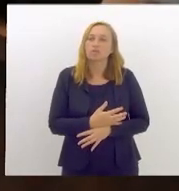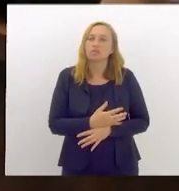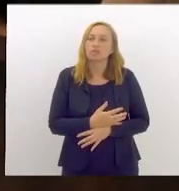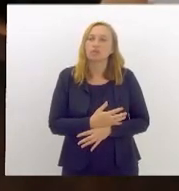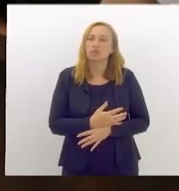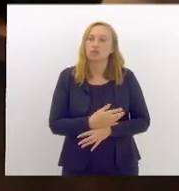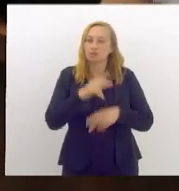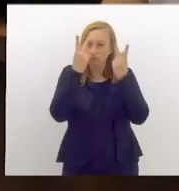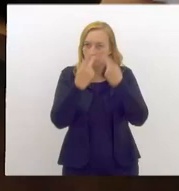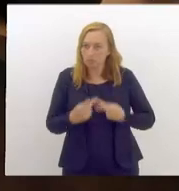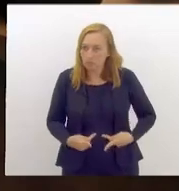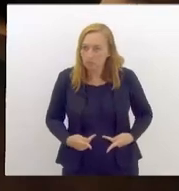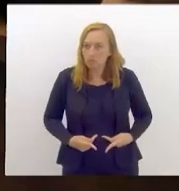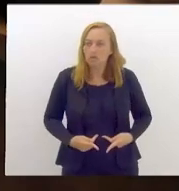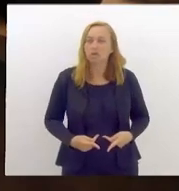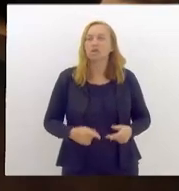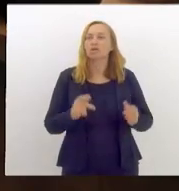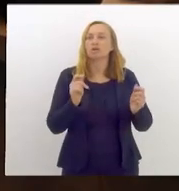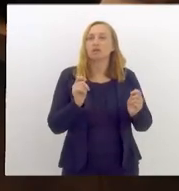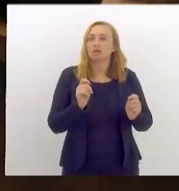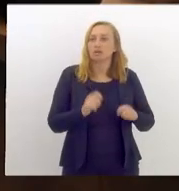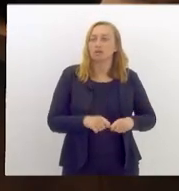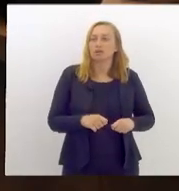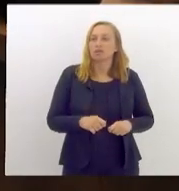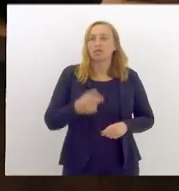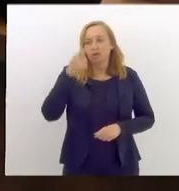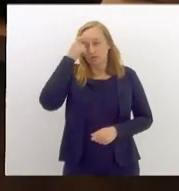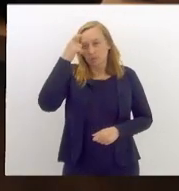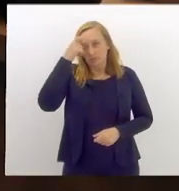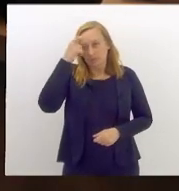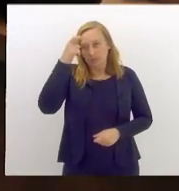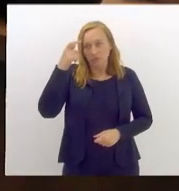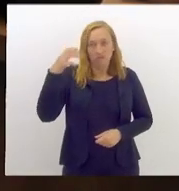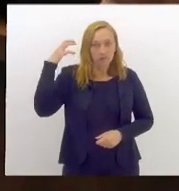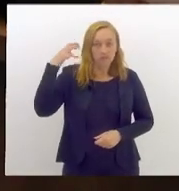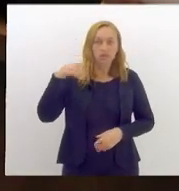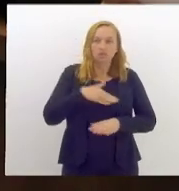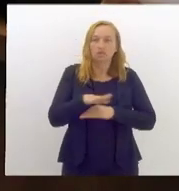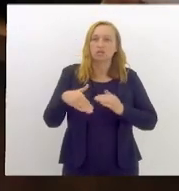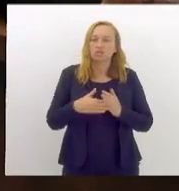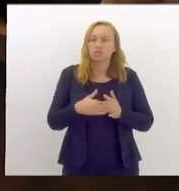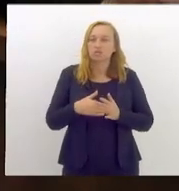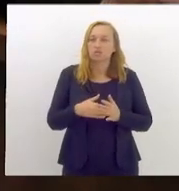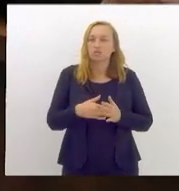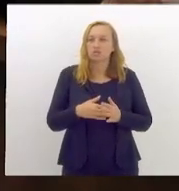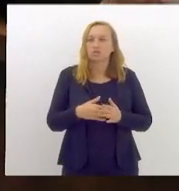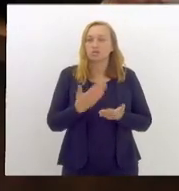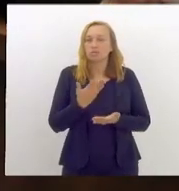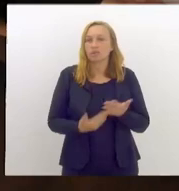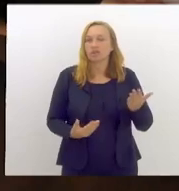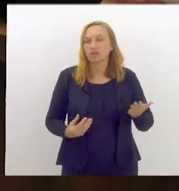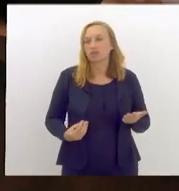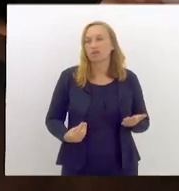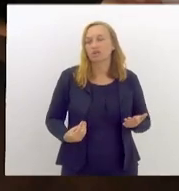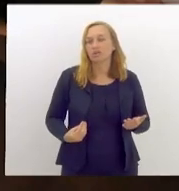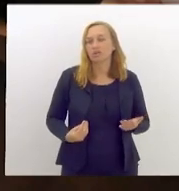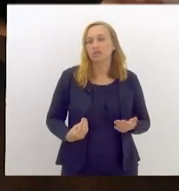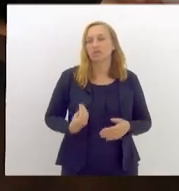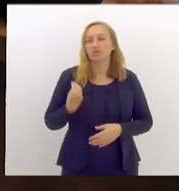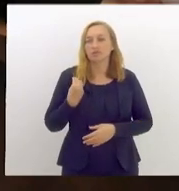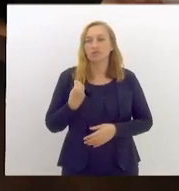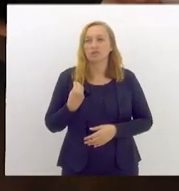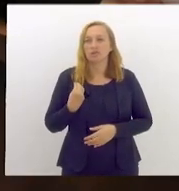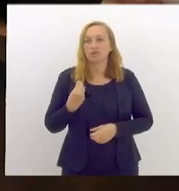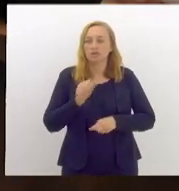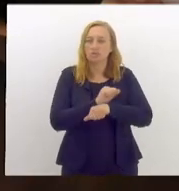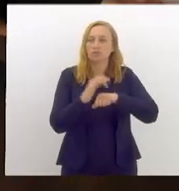seja humana que seja concreta e que rememore a memória de todos aqueles e aquelas que perderam seus índios entes queridos